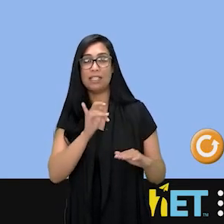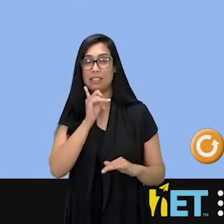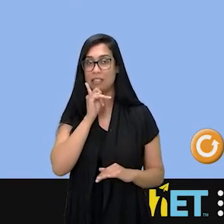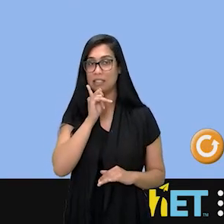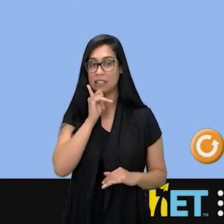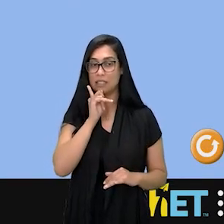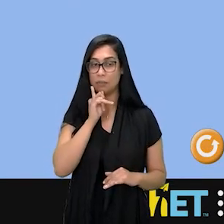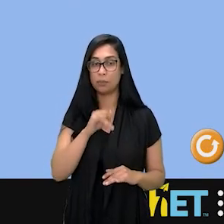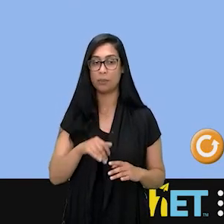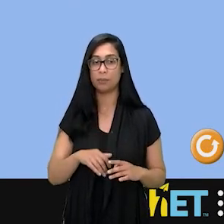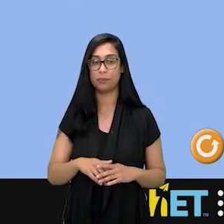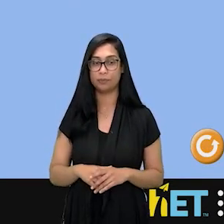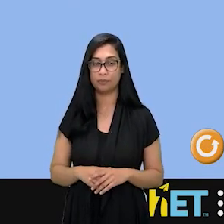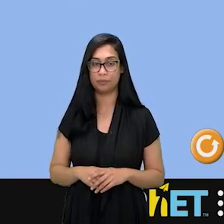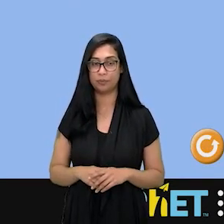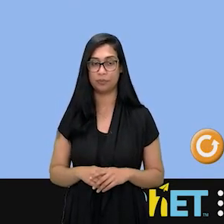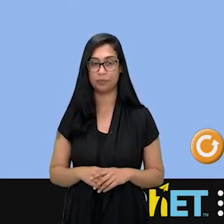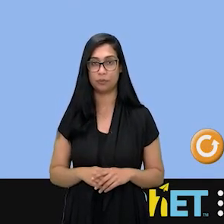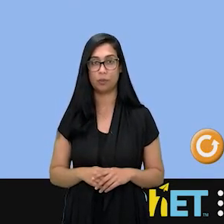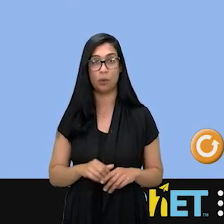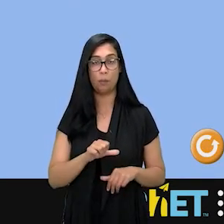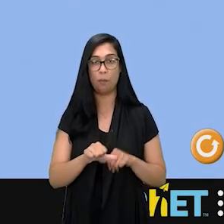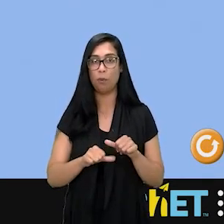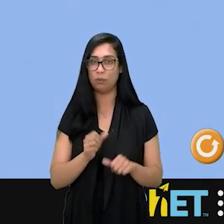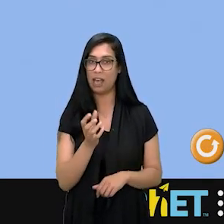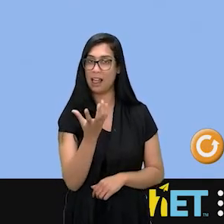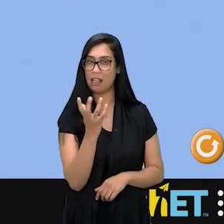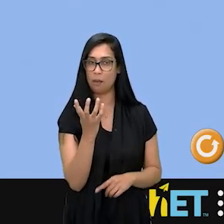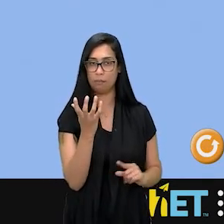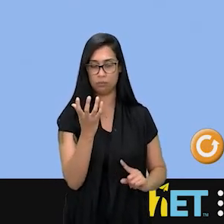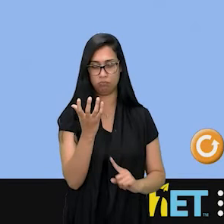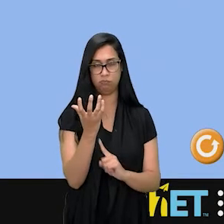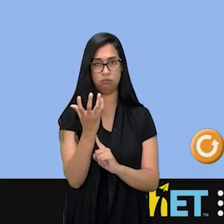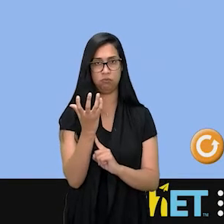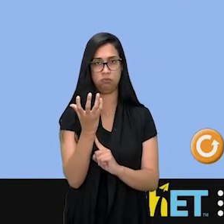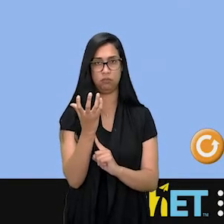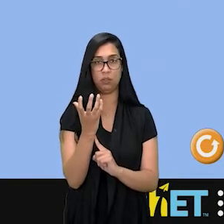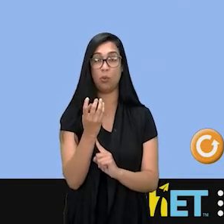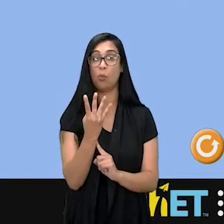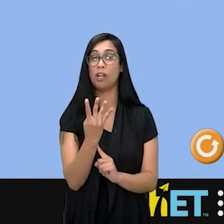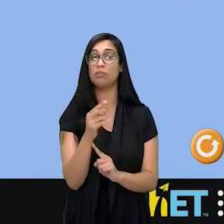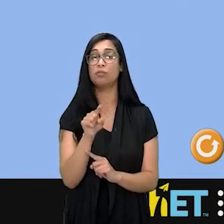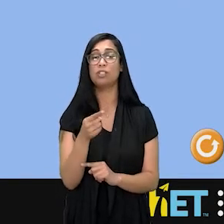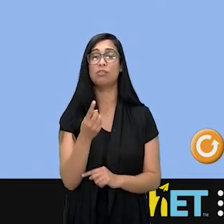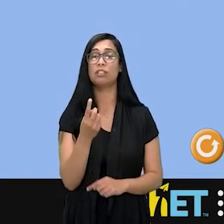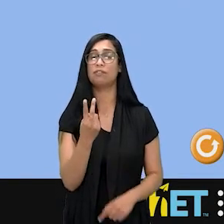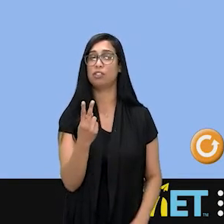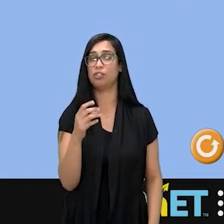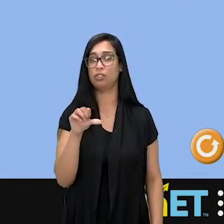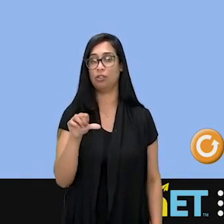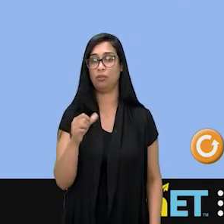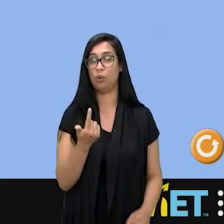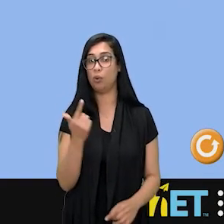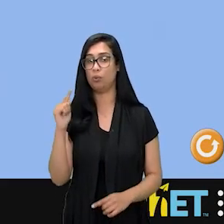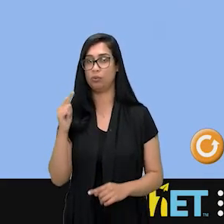aqui, ó, vamos medir a tensão que passa por ela, ó, 4,29. Deixa eu medir a outra aqui,